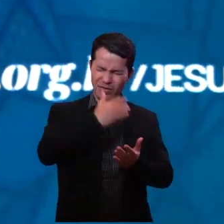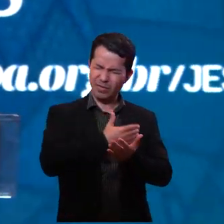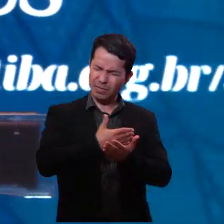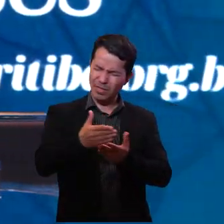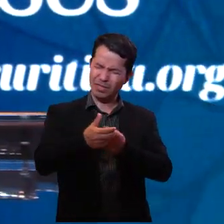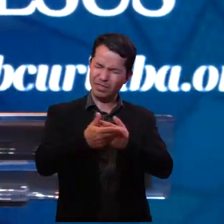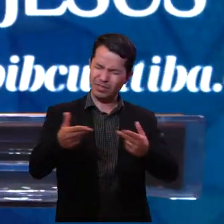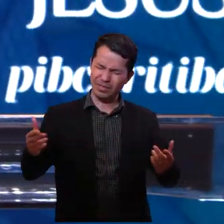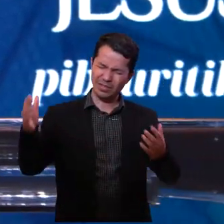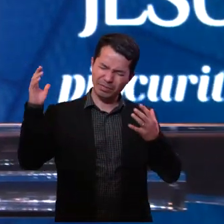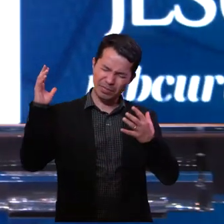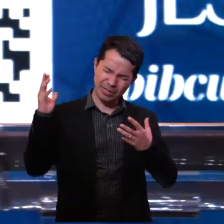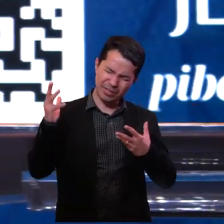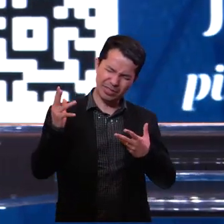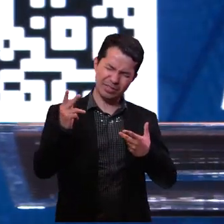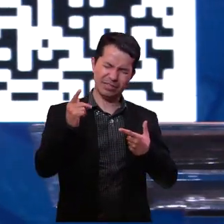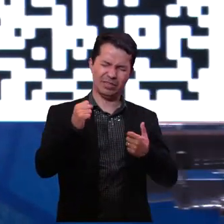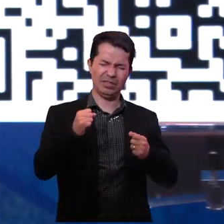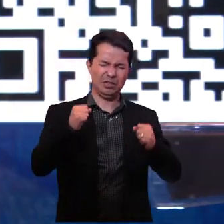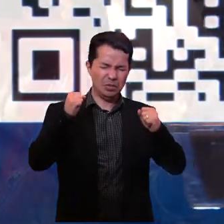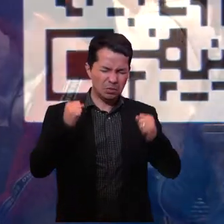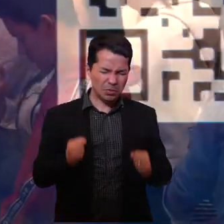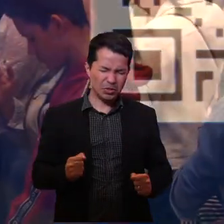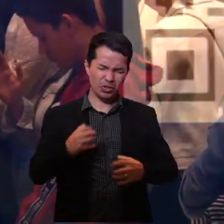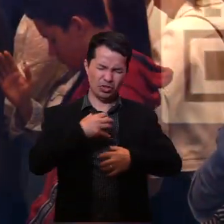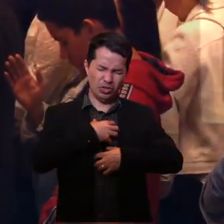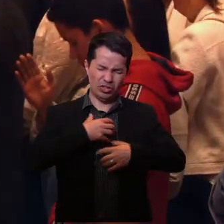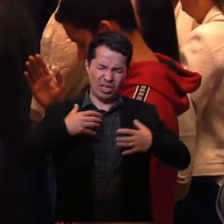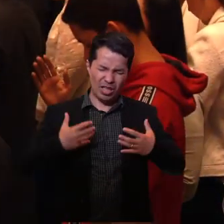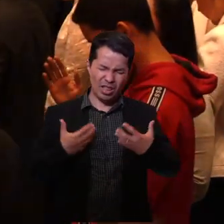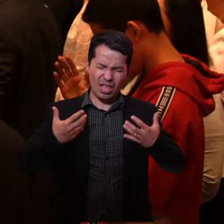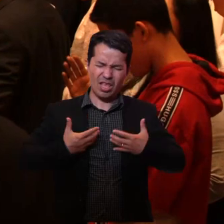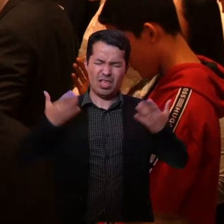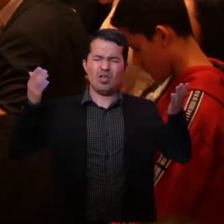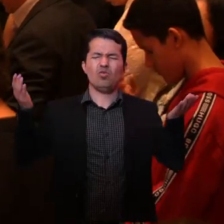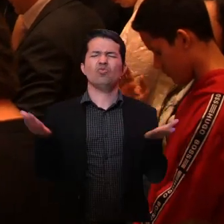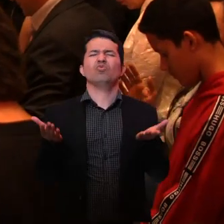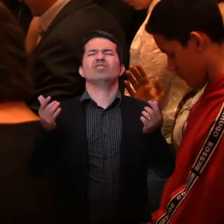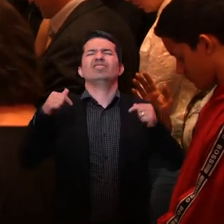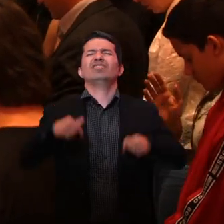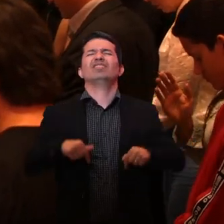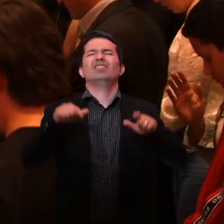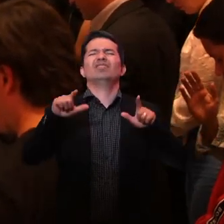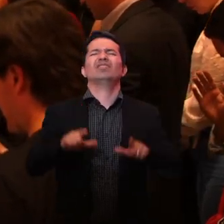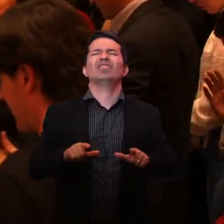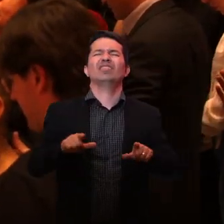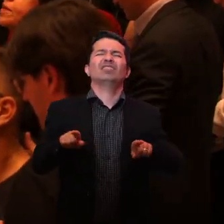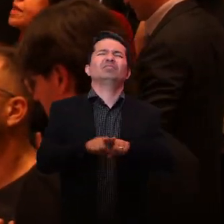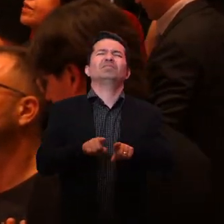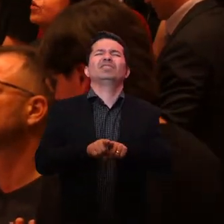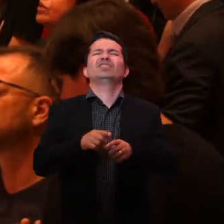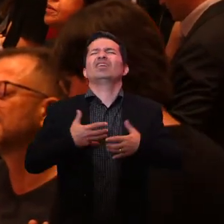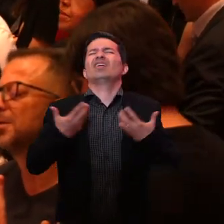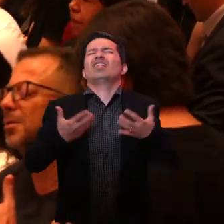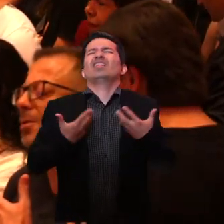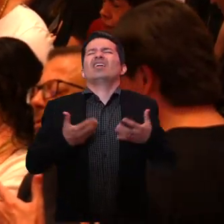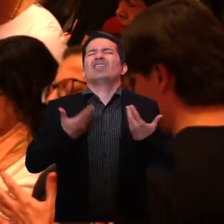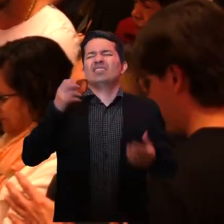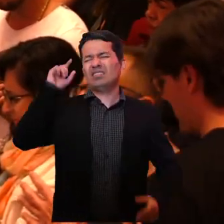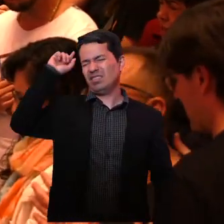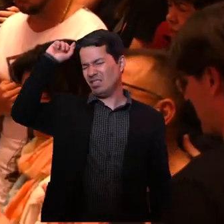pedir que eles possam vir Deus, que eles possam sentir alegria hoje mesmo neste lugar, satisfação em Deus. Que o